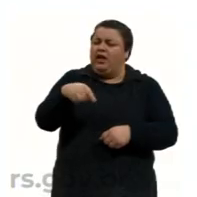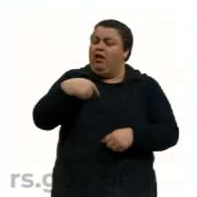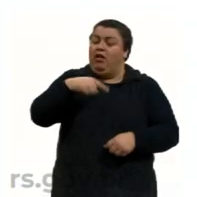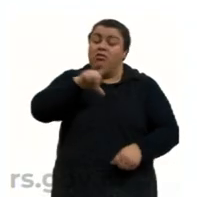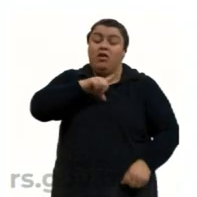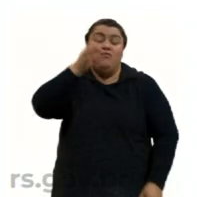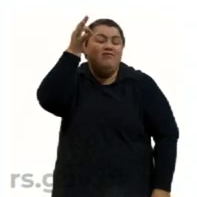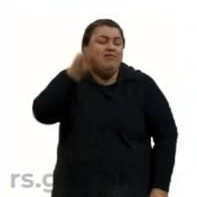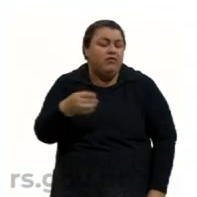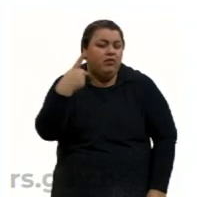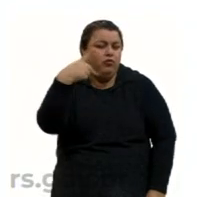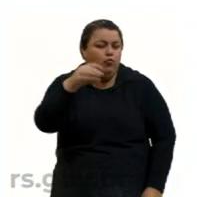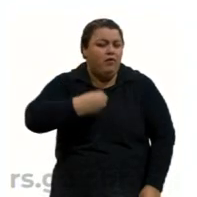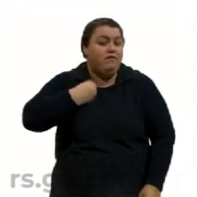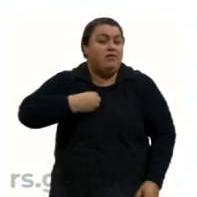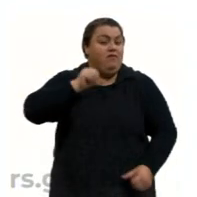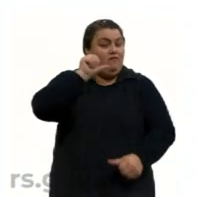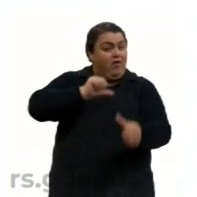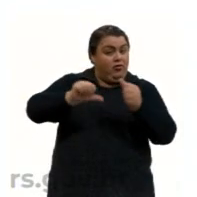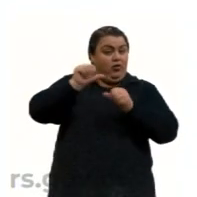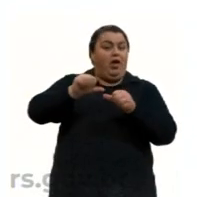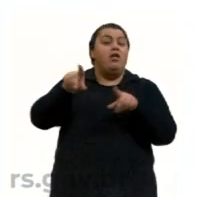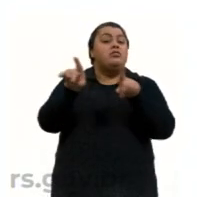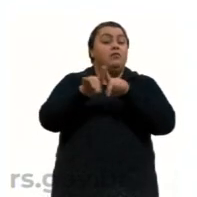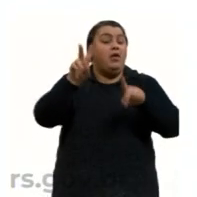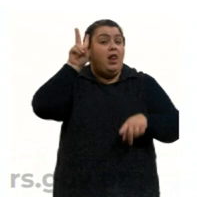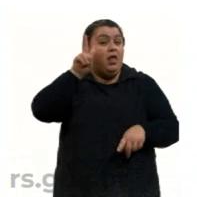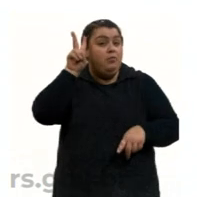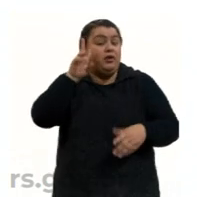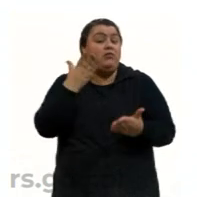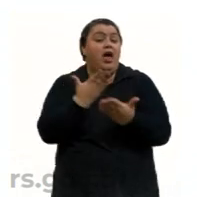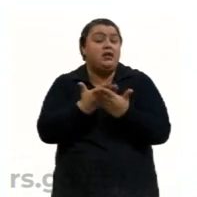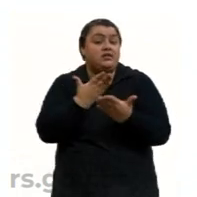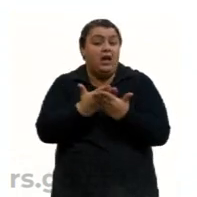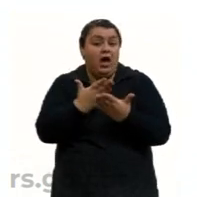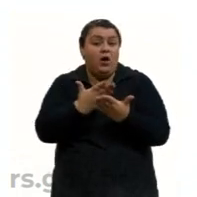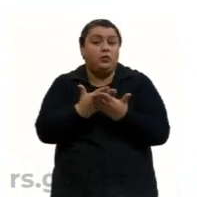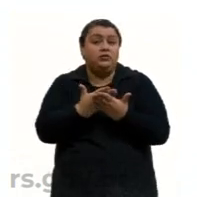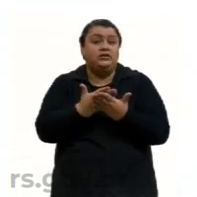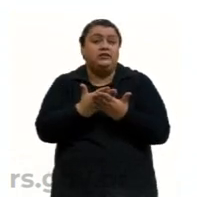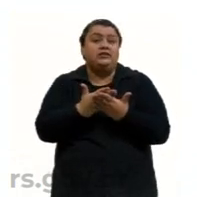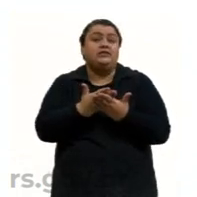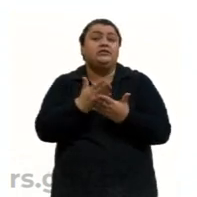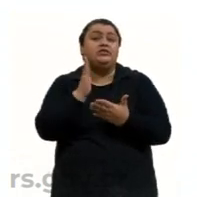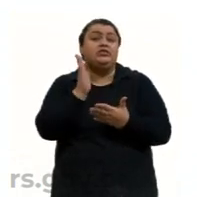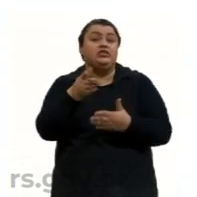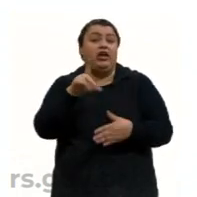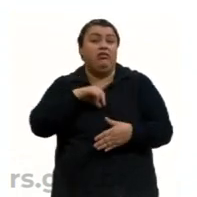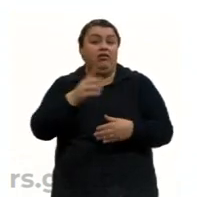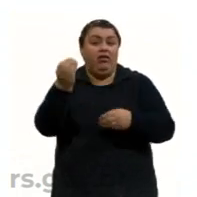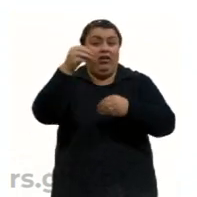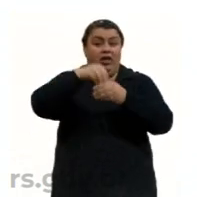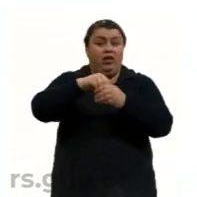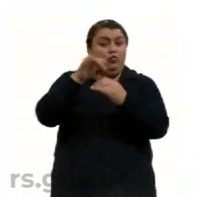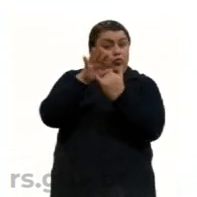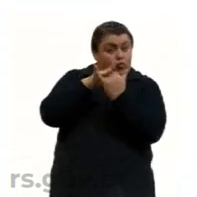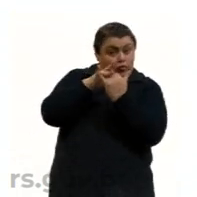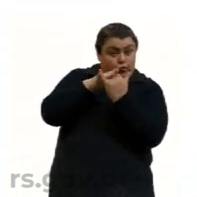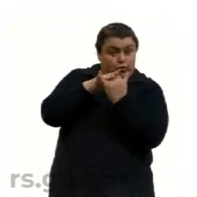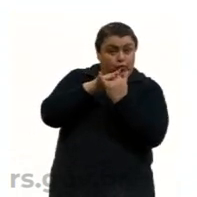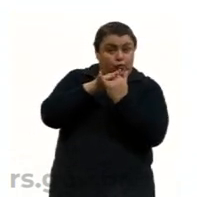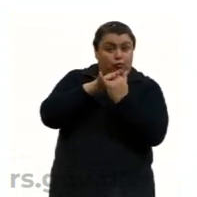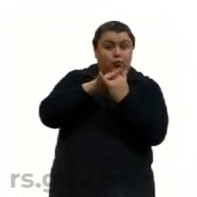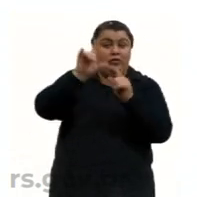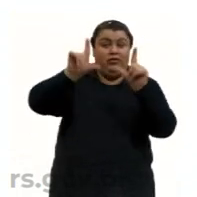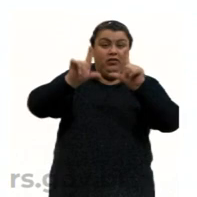vai modificar eu também lembro você das aulas que estão disponíveis já na TV Seduc no YouTube as